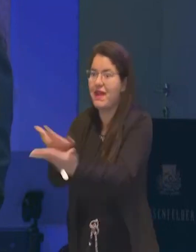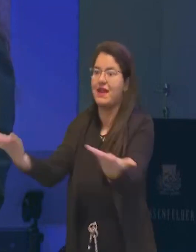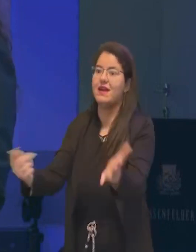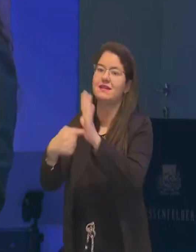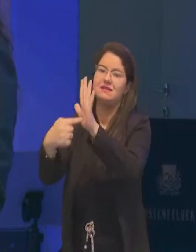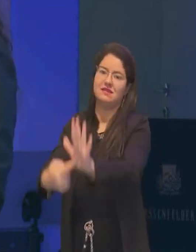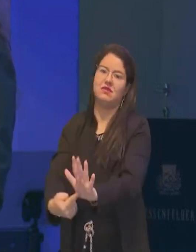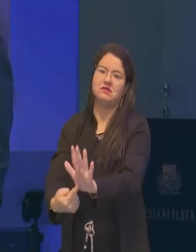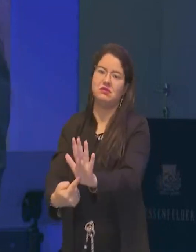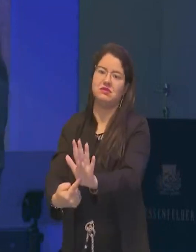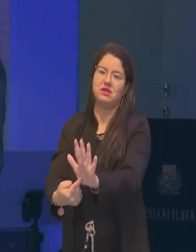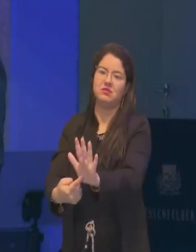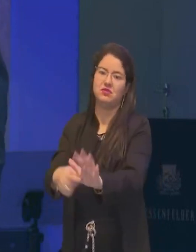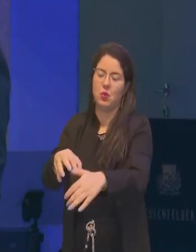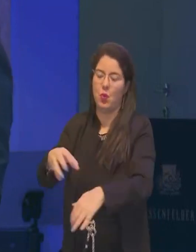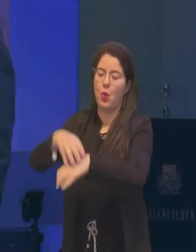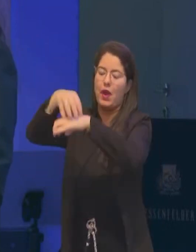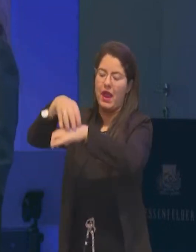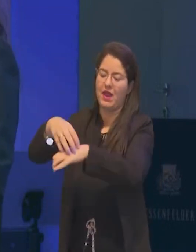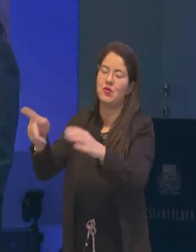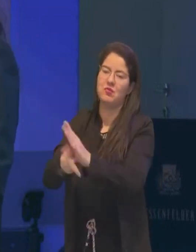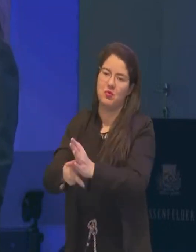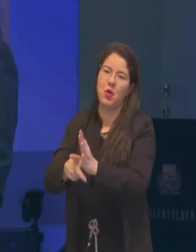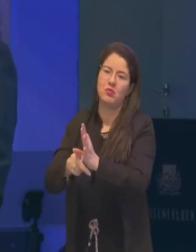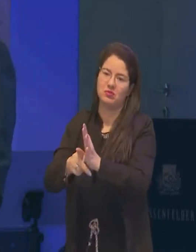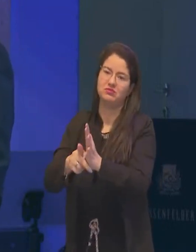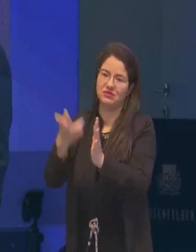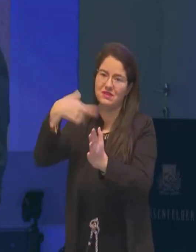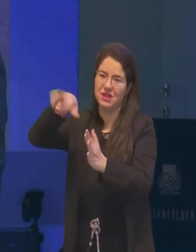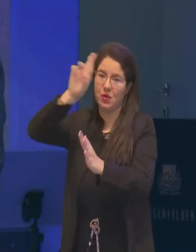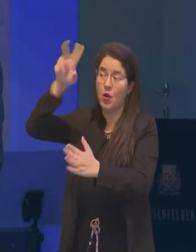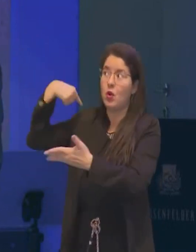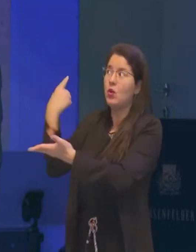Deus. Nós estamos sendo Jesus aqui na terra.